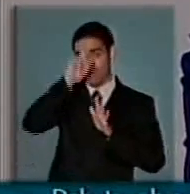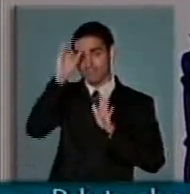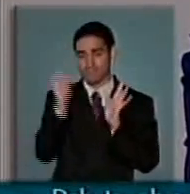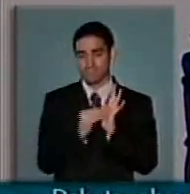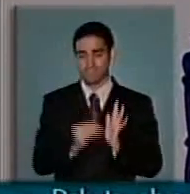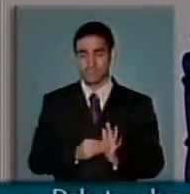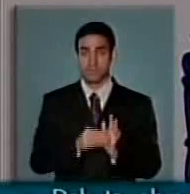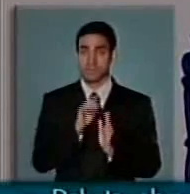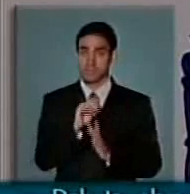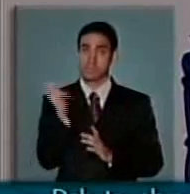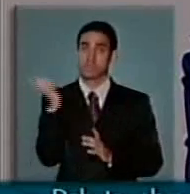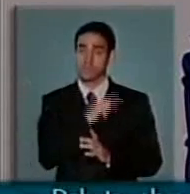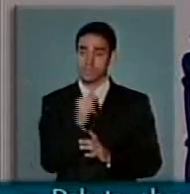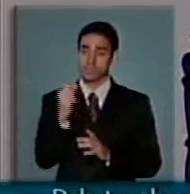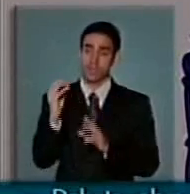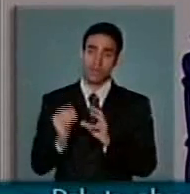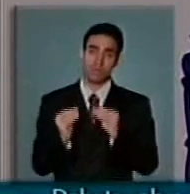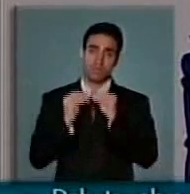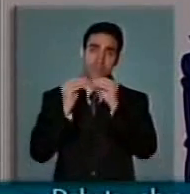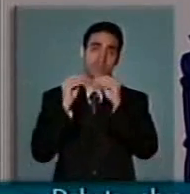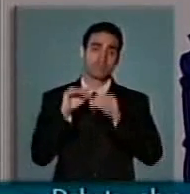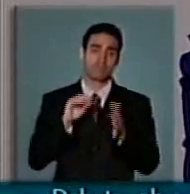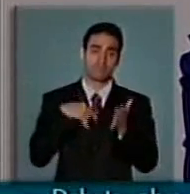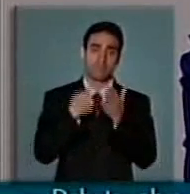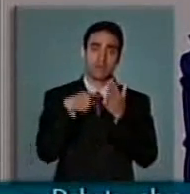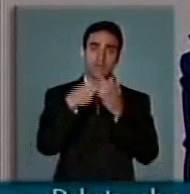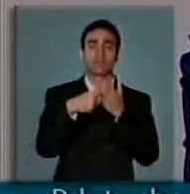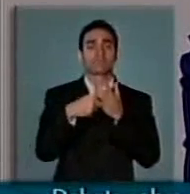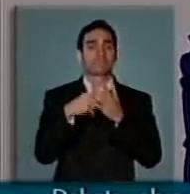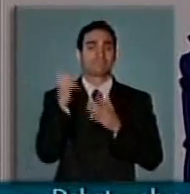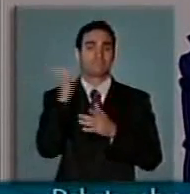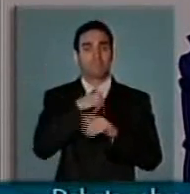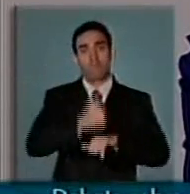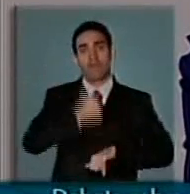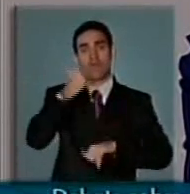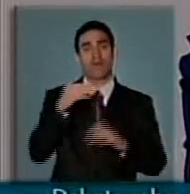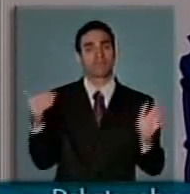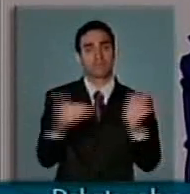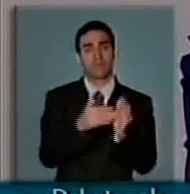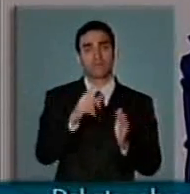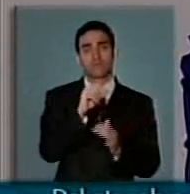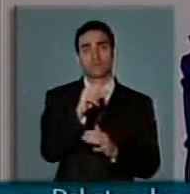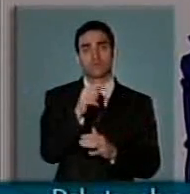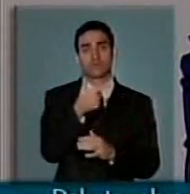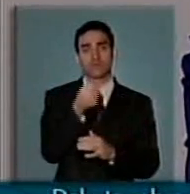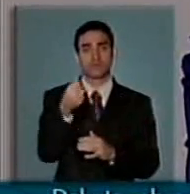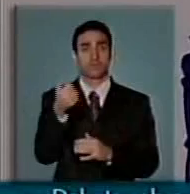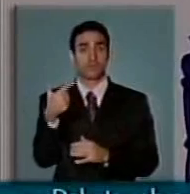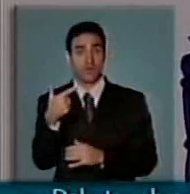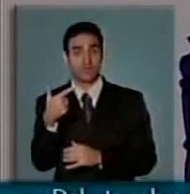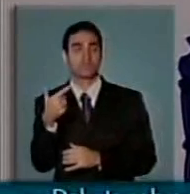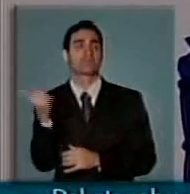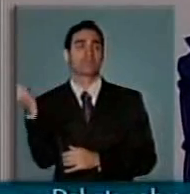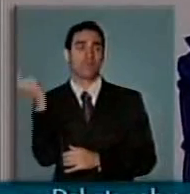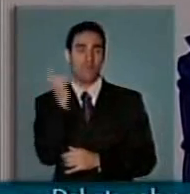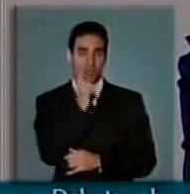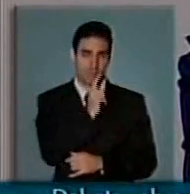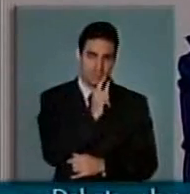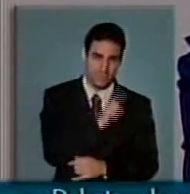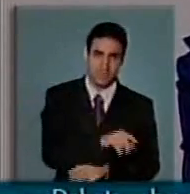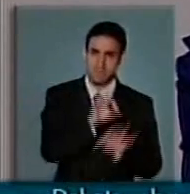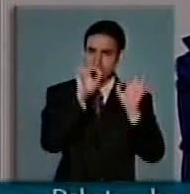continuidade, nós estaremos prontos em 2012, já com tudo que é necessário para atender até